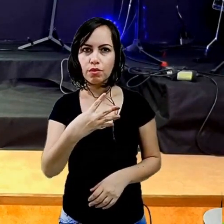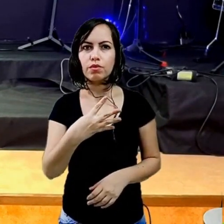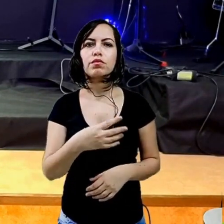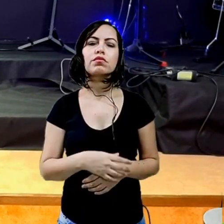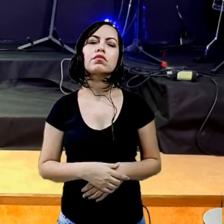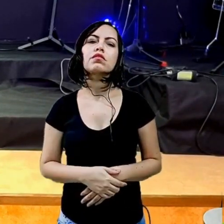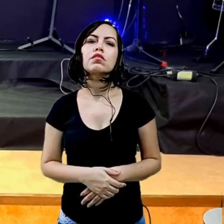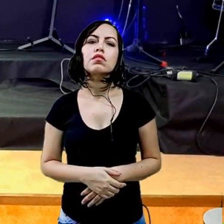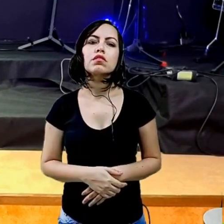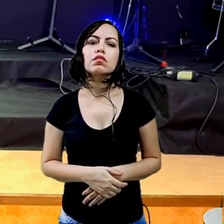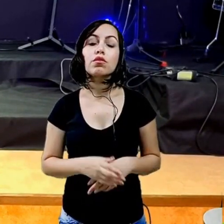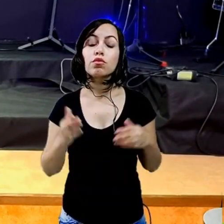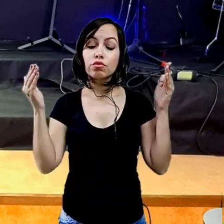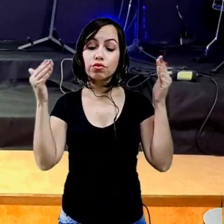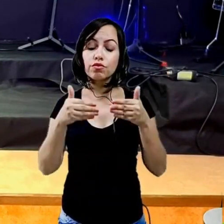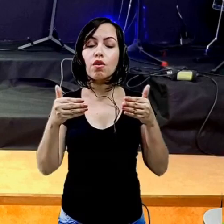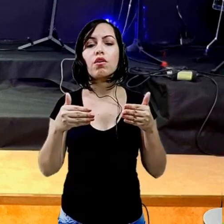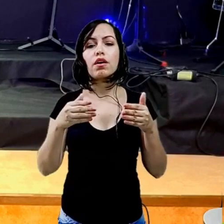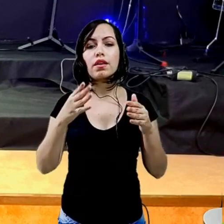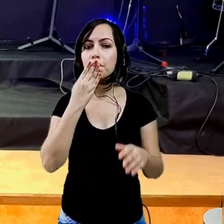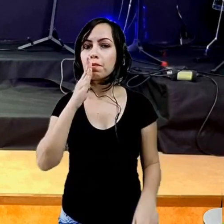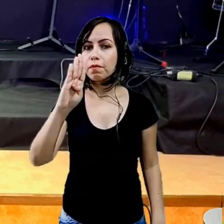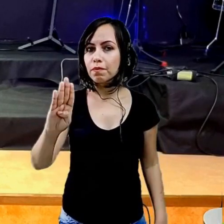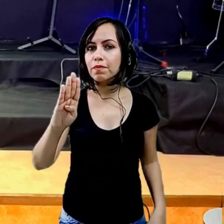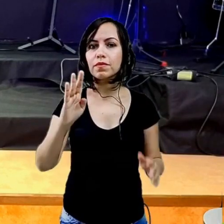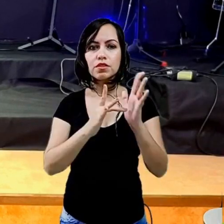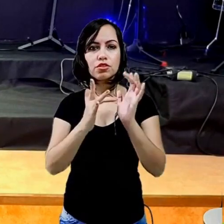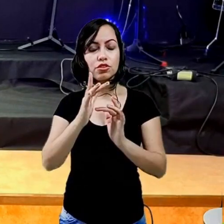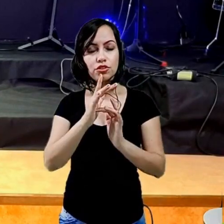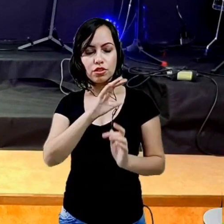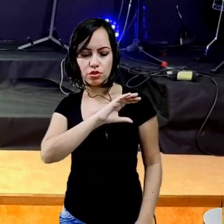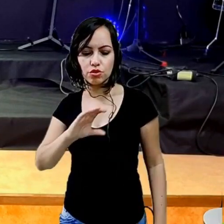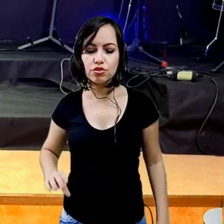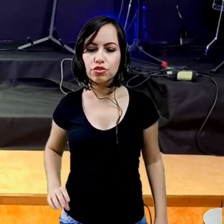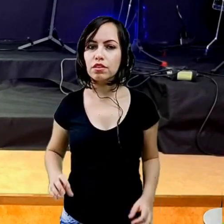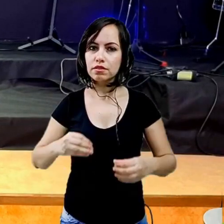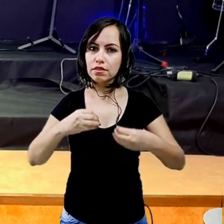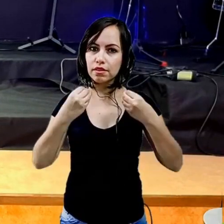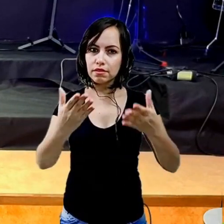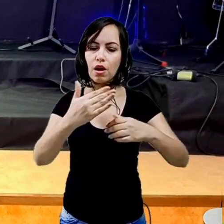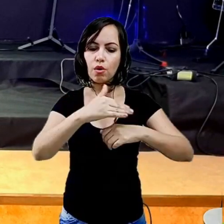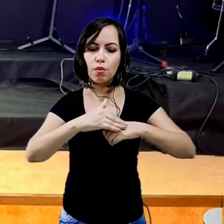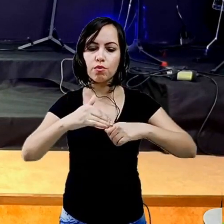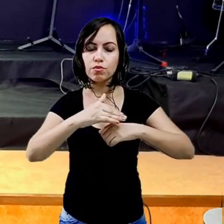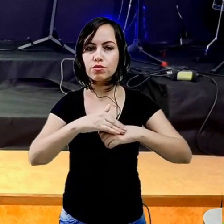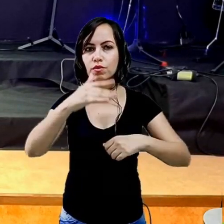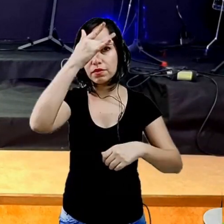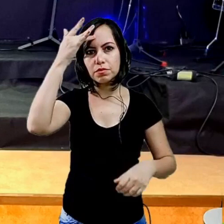centra-se na promessa de que Cristo é aquele que dá consolo ao cristão.